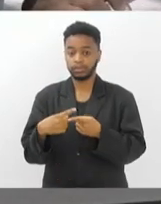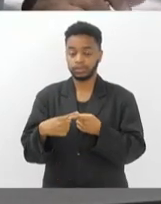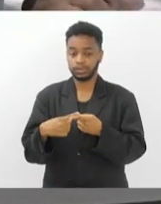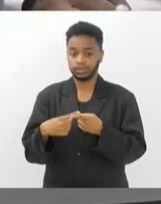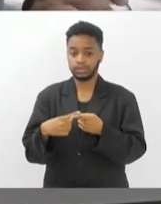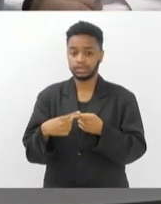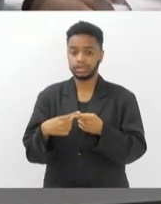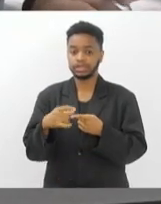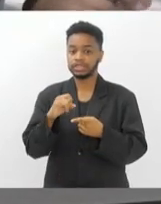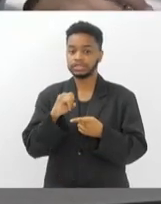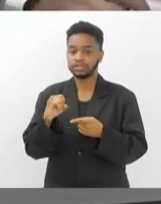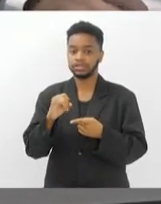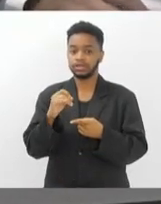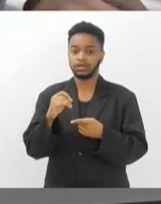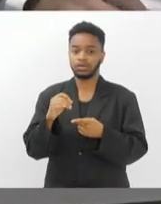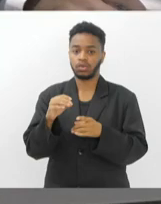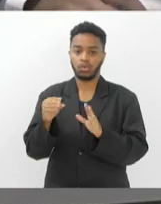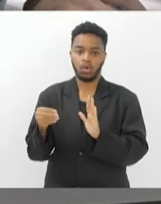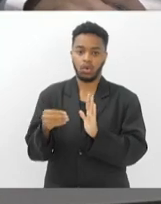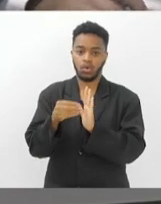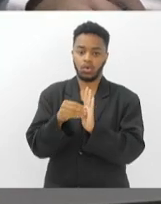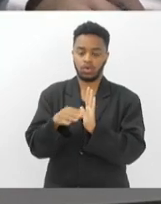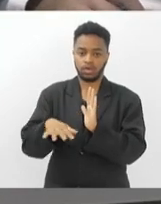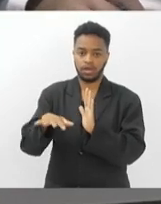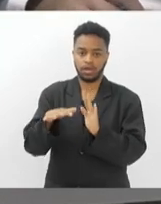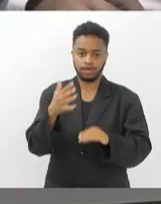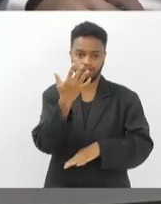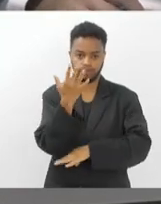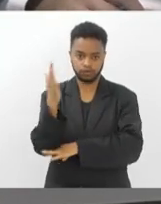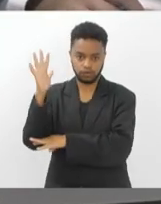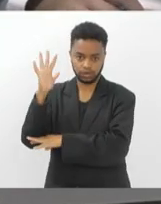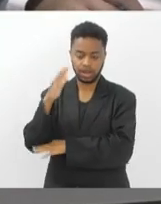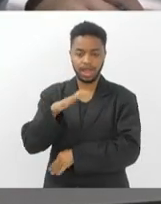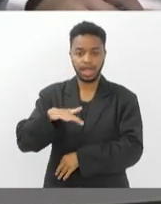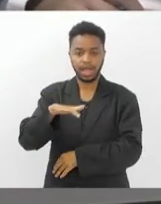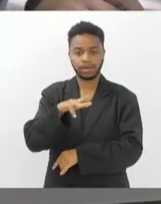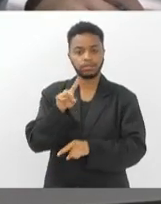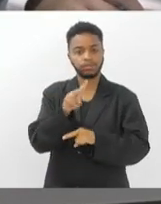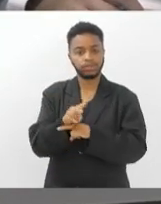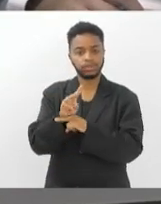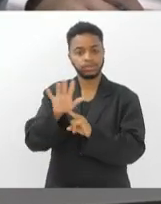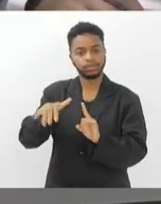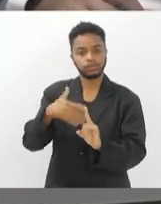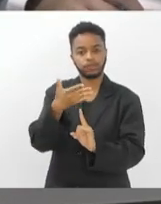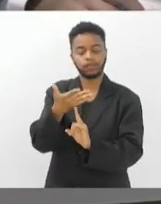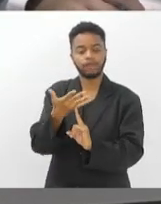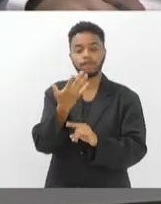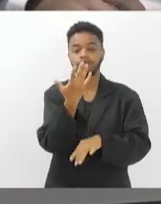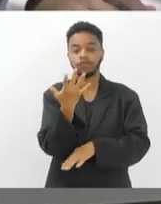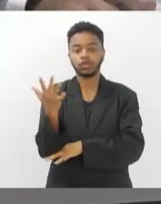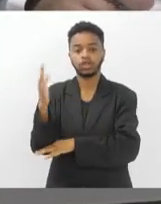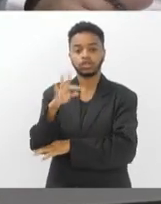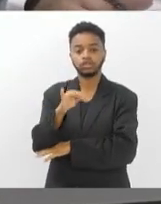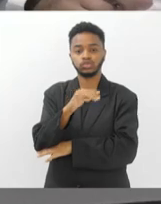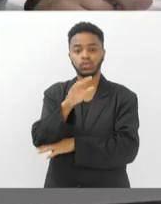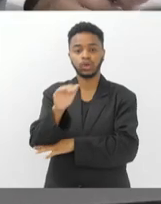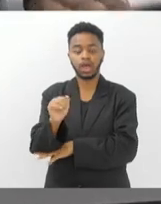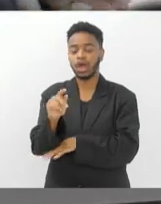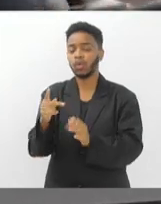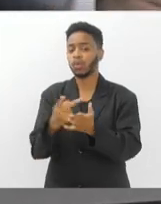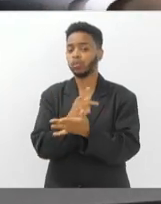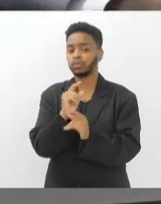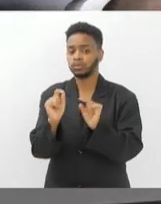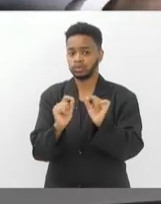o próprio parque, né? A área de preservação ambiental, a floresta da Tijuca, incluindo a... O que